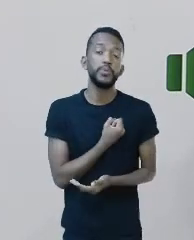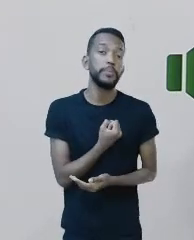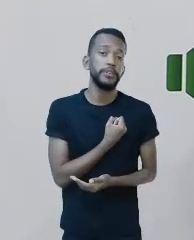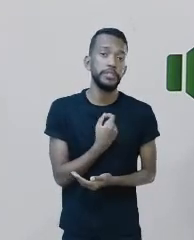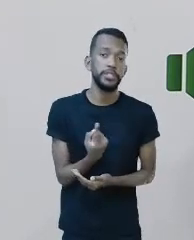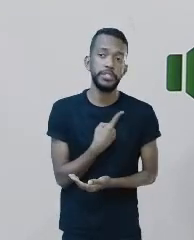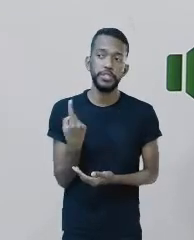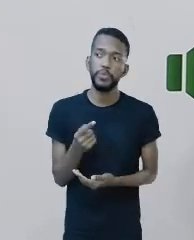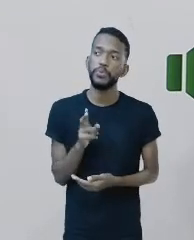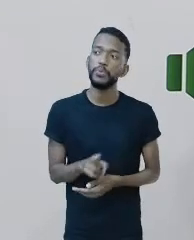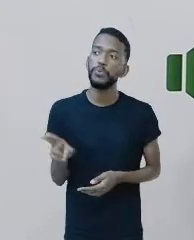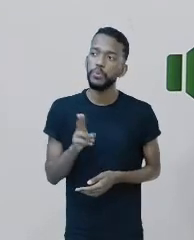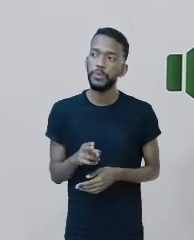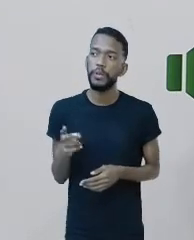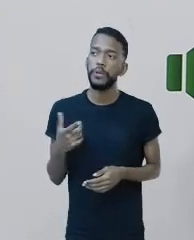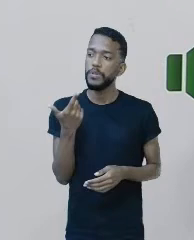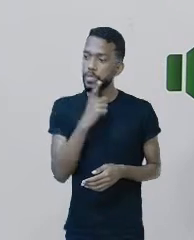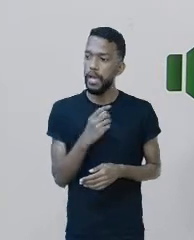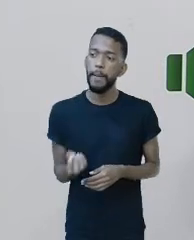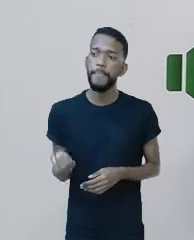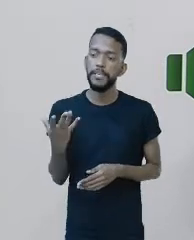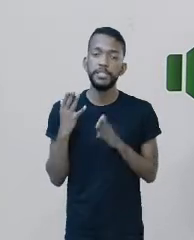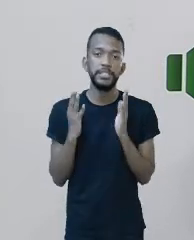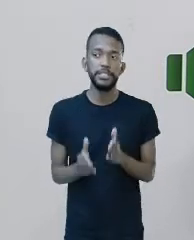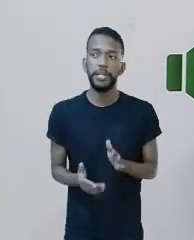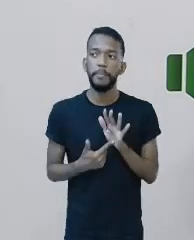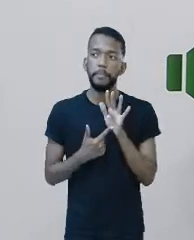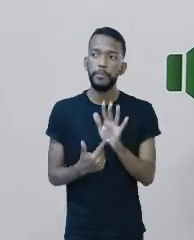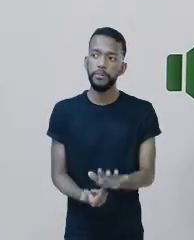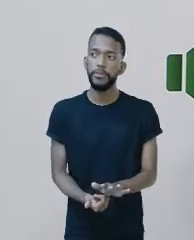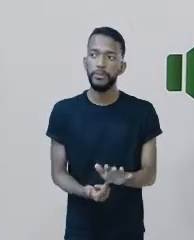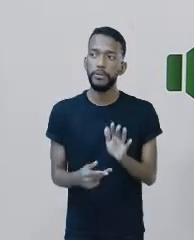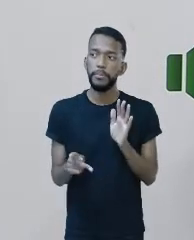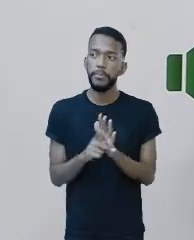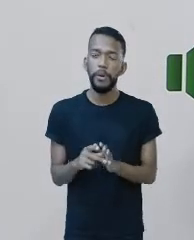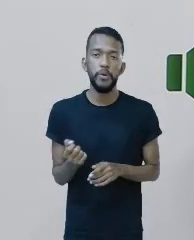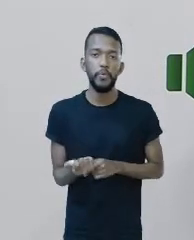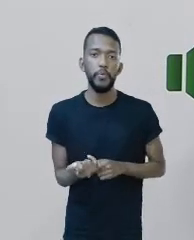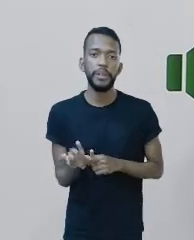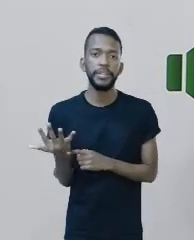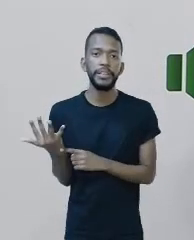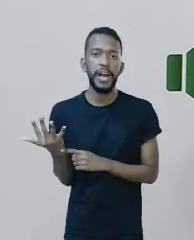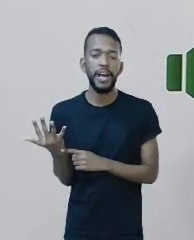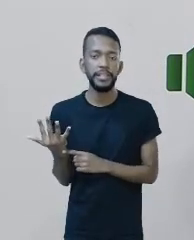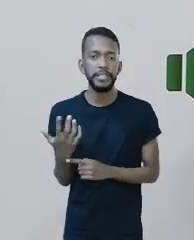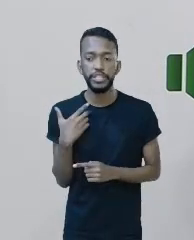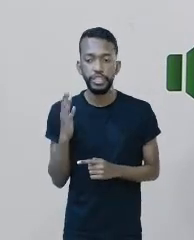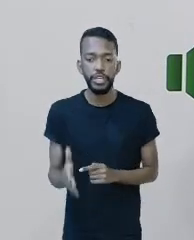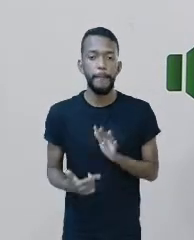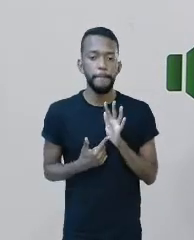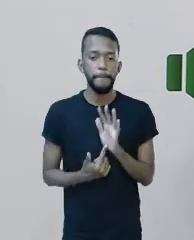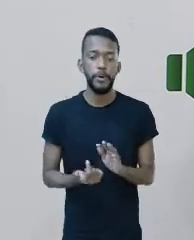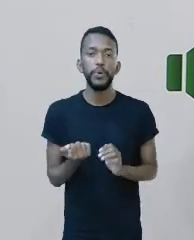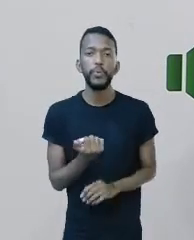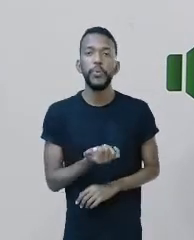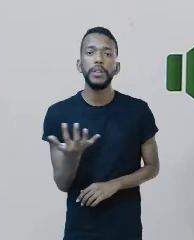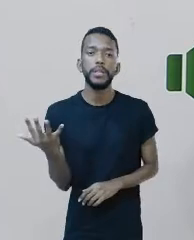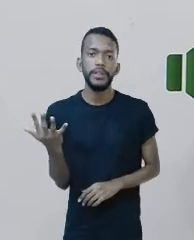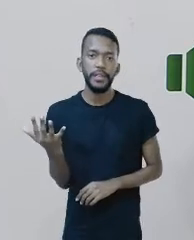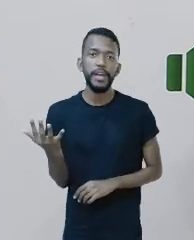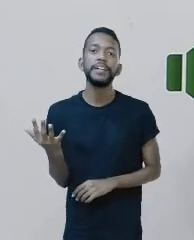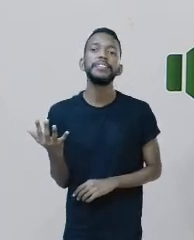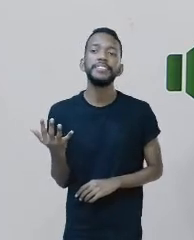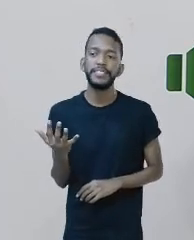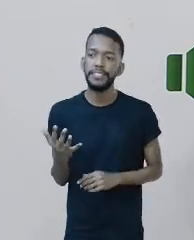Quais números aí aparecem que indica quantidade, expressa quantidade, do